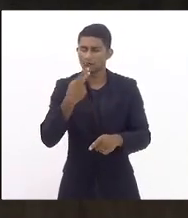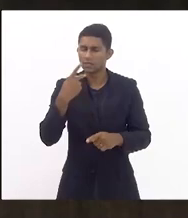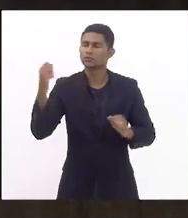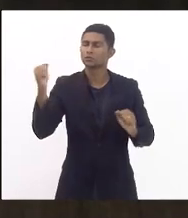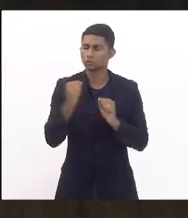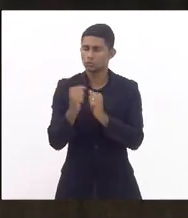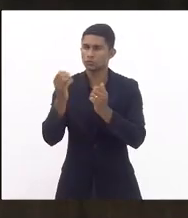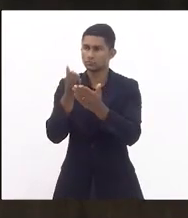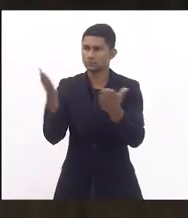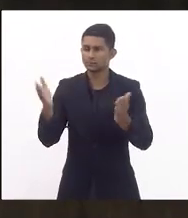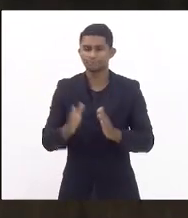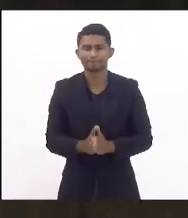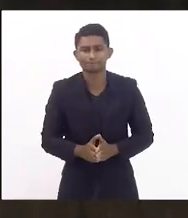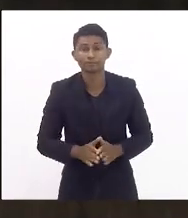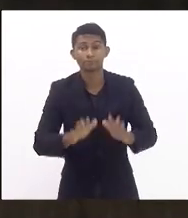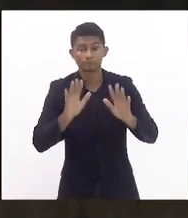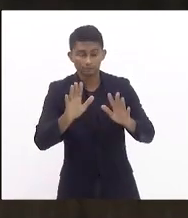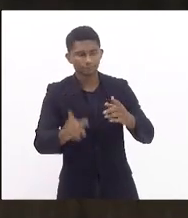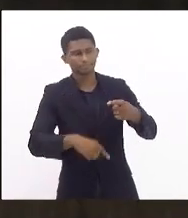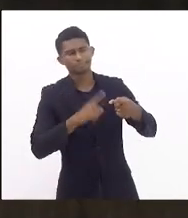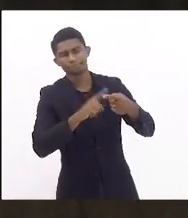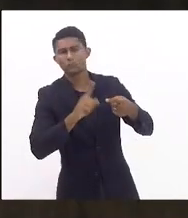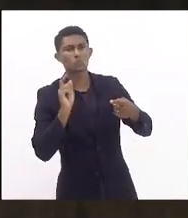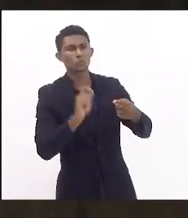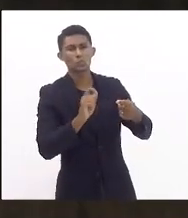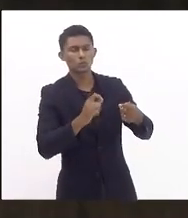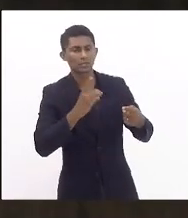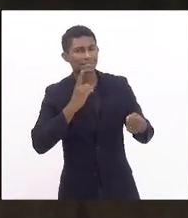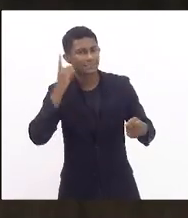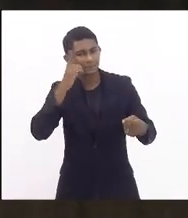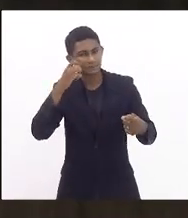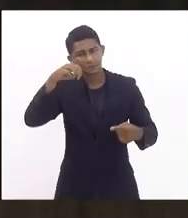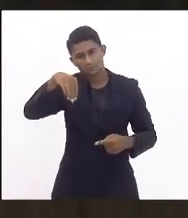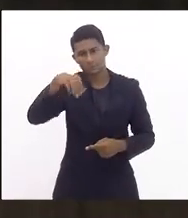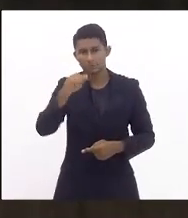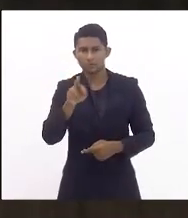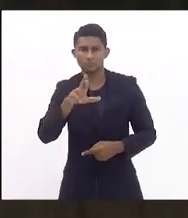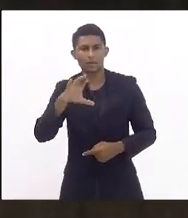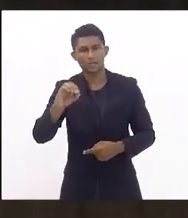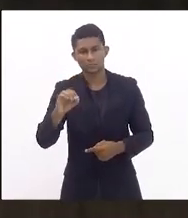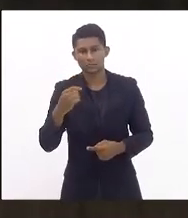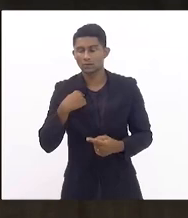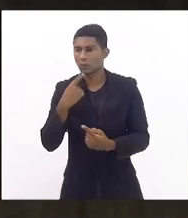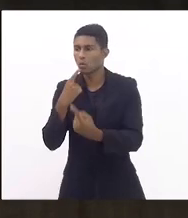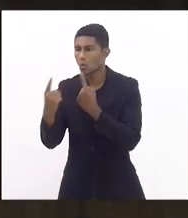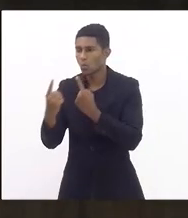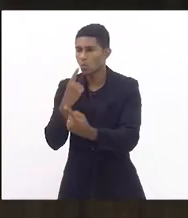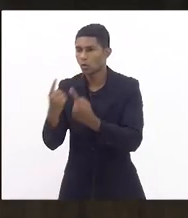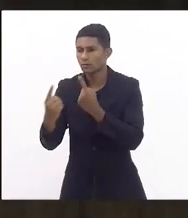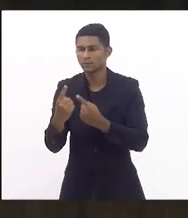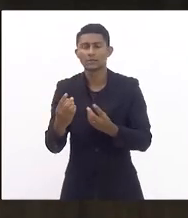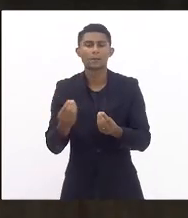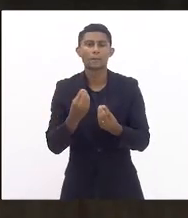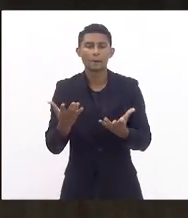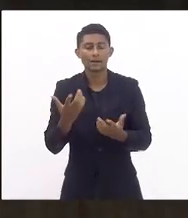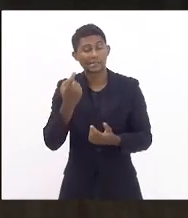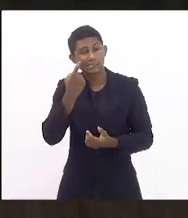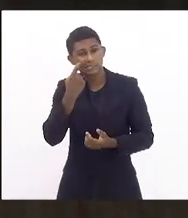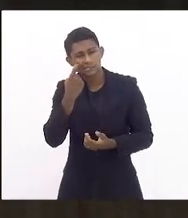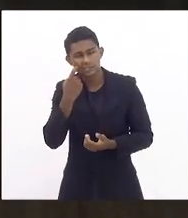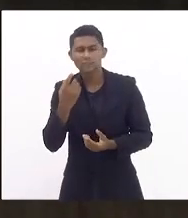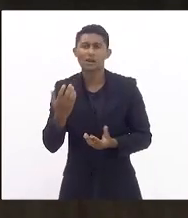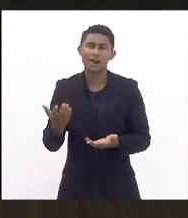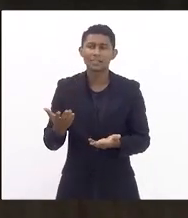Presidente, eu acabei de conversar com o deputado Márcio Pacheco para falar e cobrar sobre